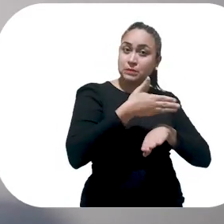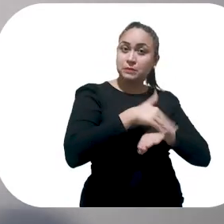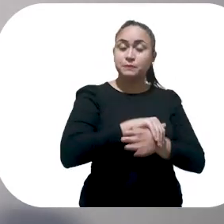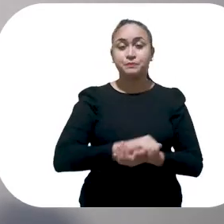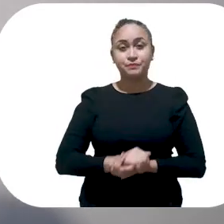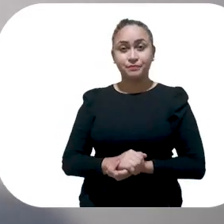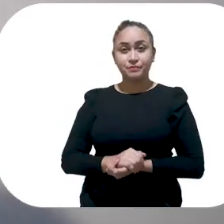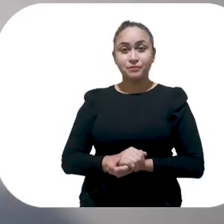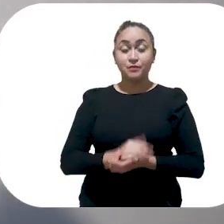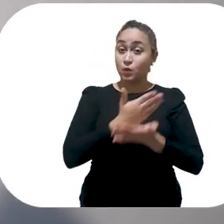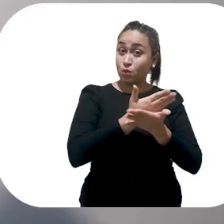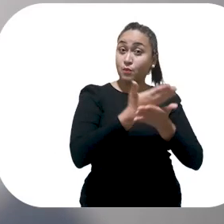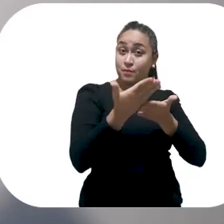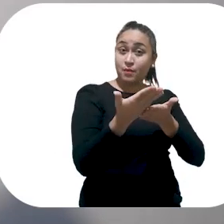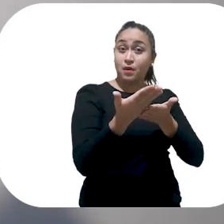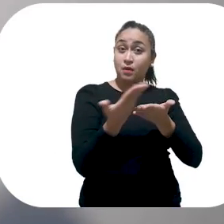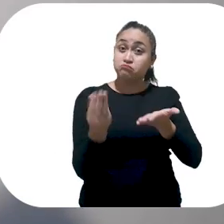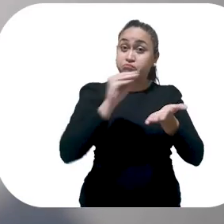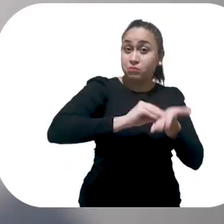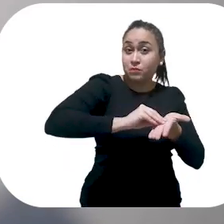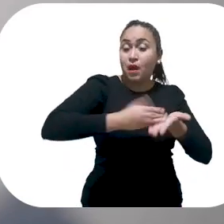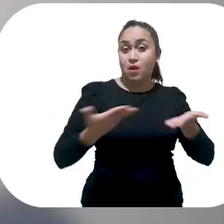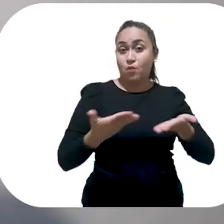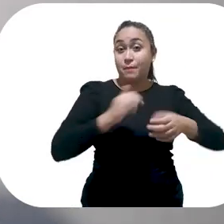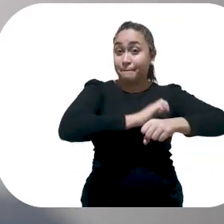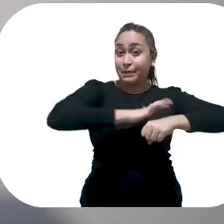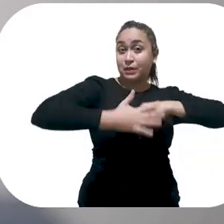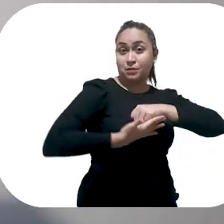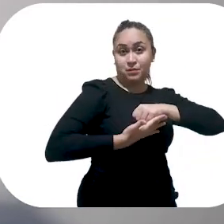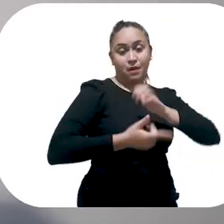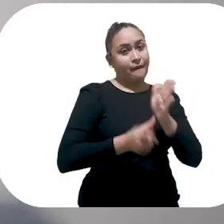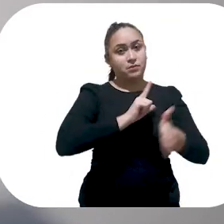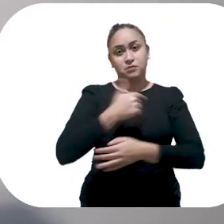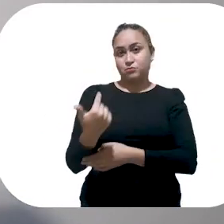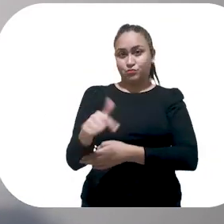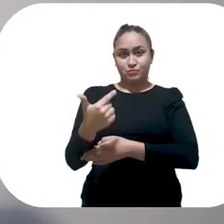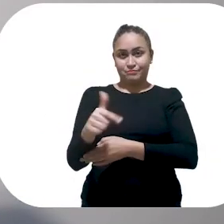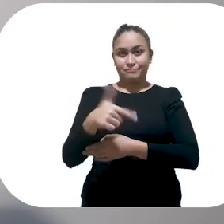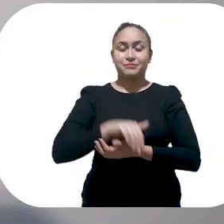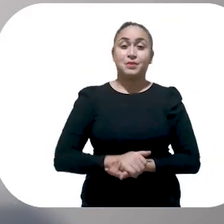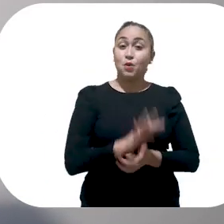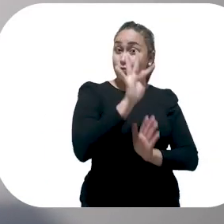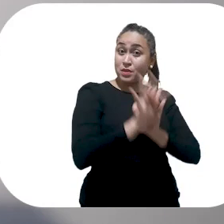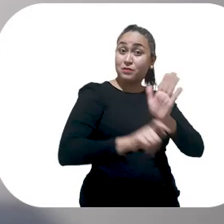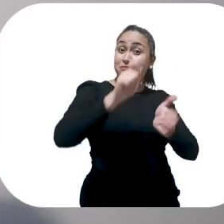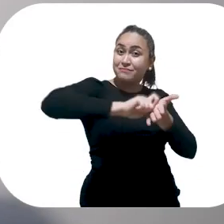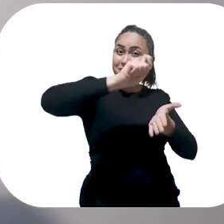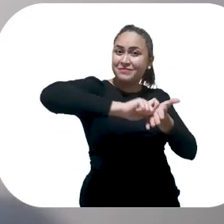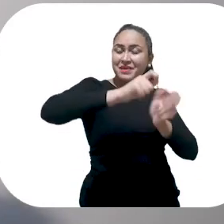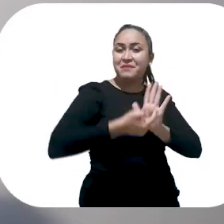Foi introduzido agora nessa pandemia essas falas, antes não tinha. E foi um texto que foi escrito e apresentado nas